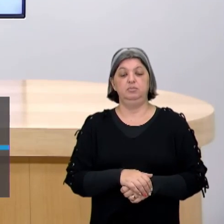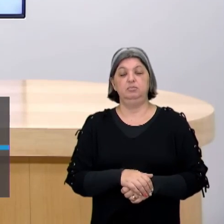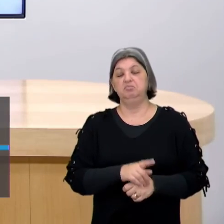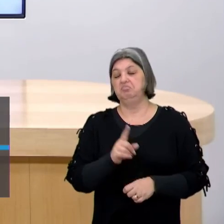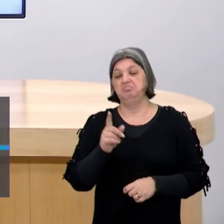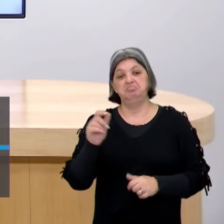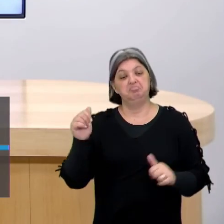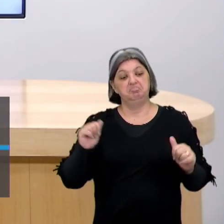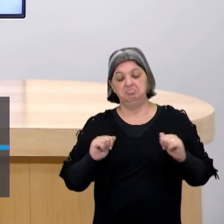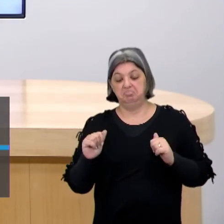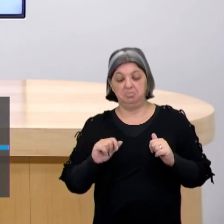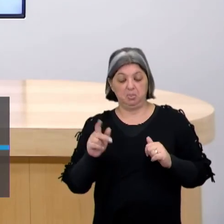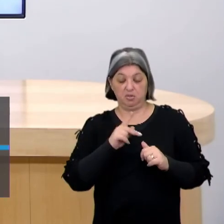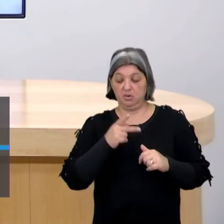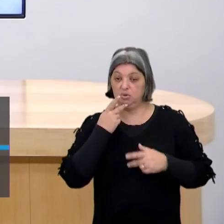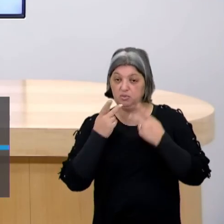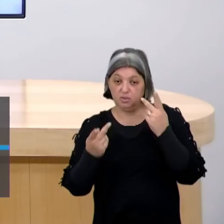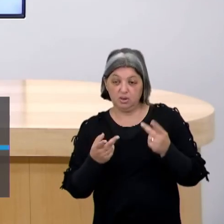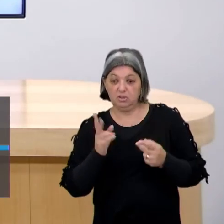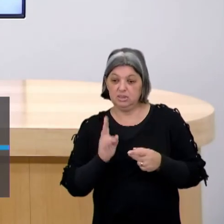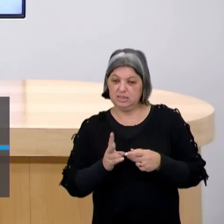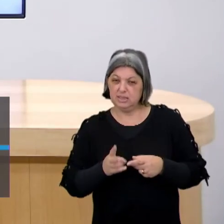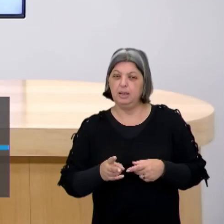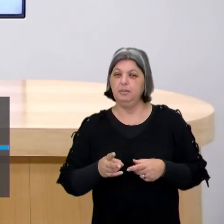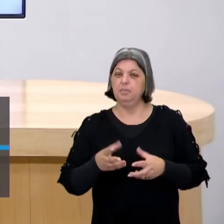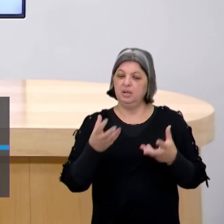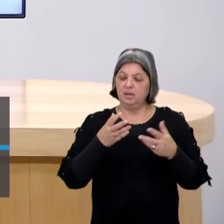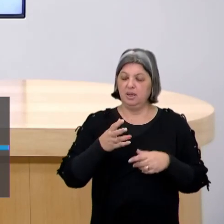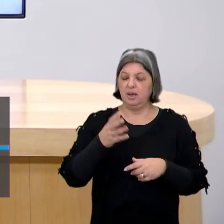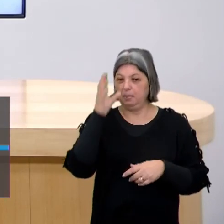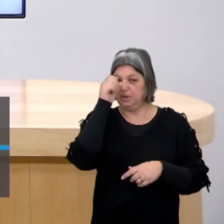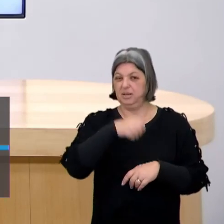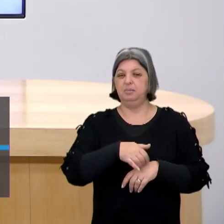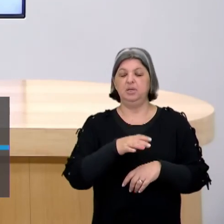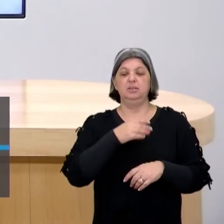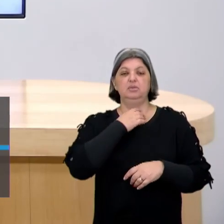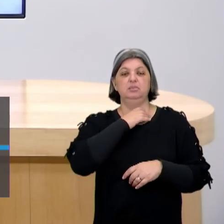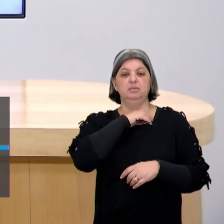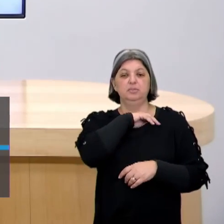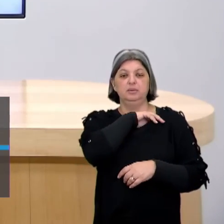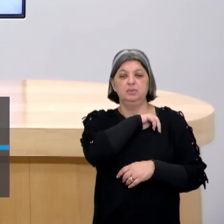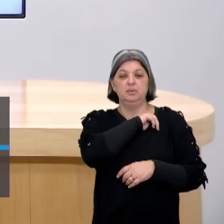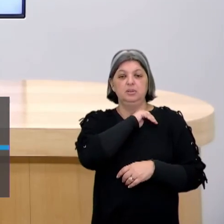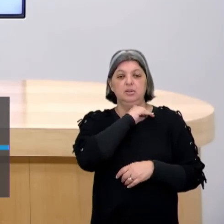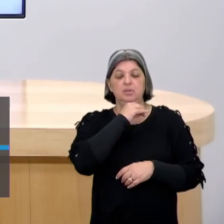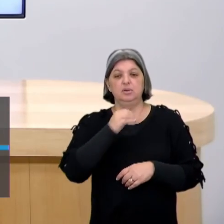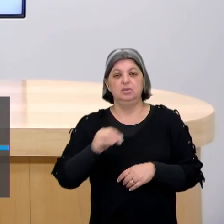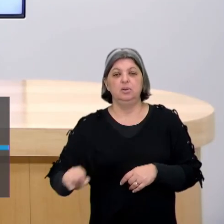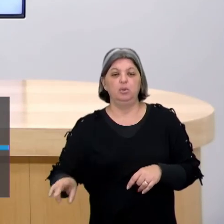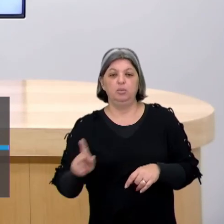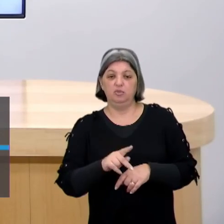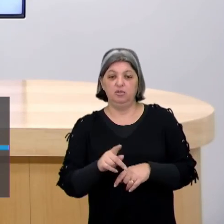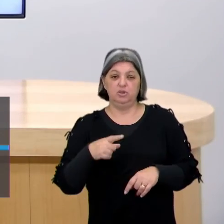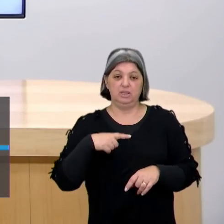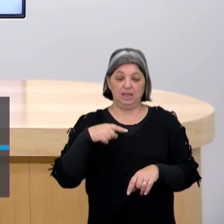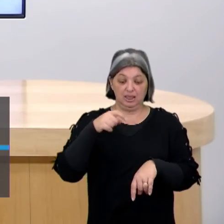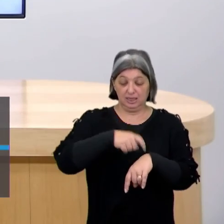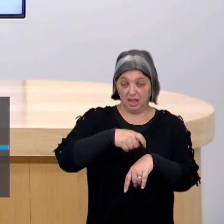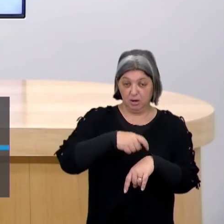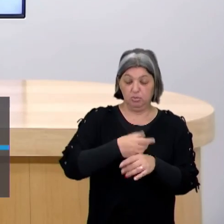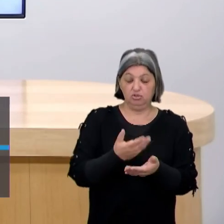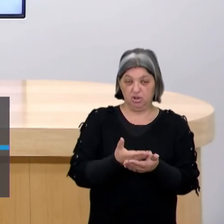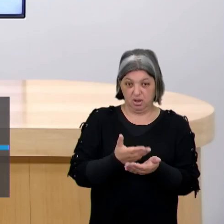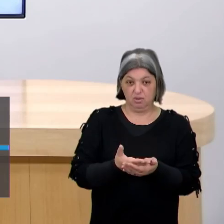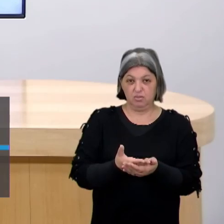seu professor fala, né? Sempre busca mais, né? Lembra, o professor tem um tempo de aula, né? Extrapola aquilo, vai além daquilo,